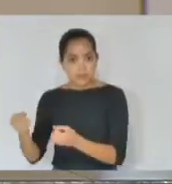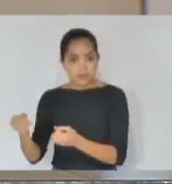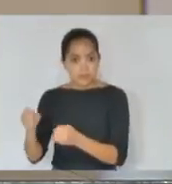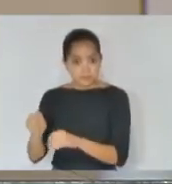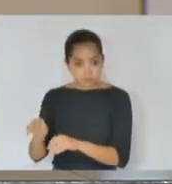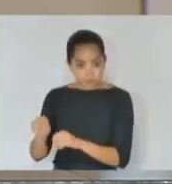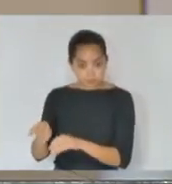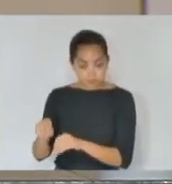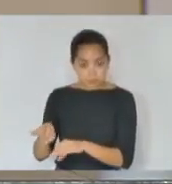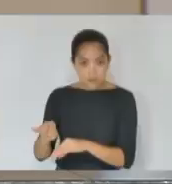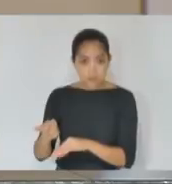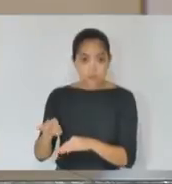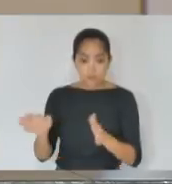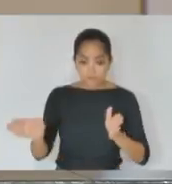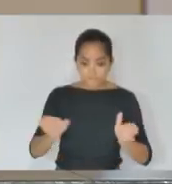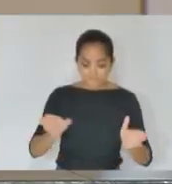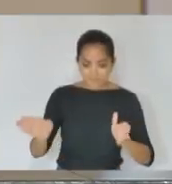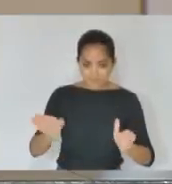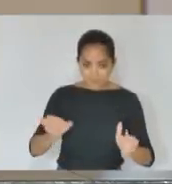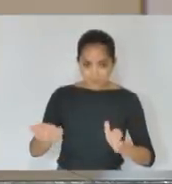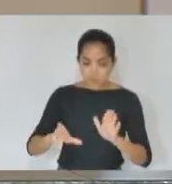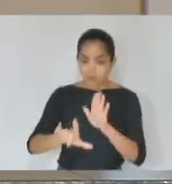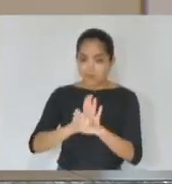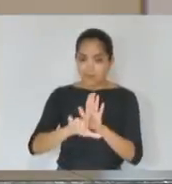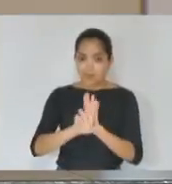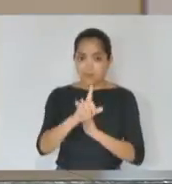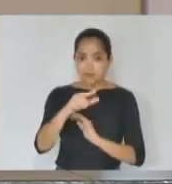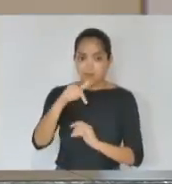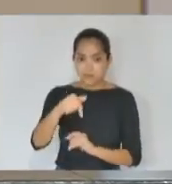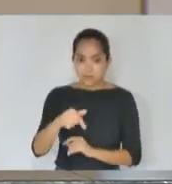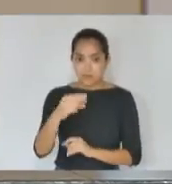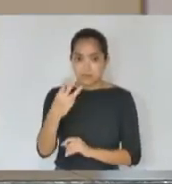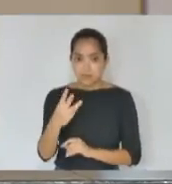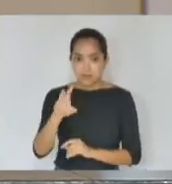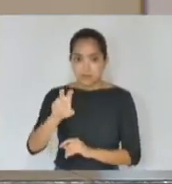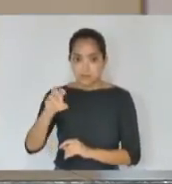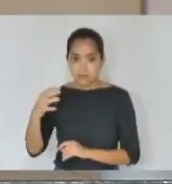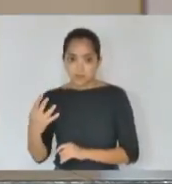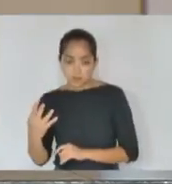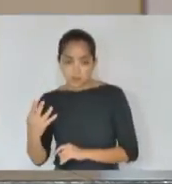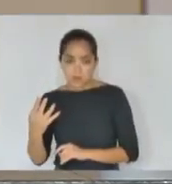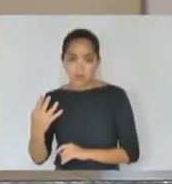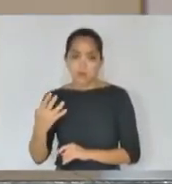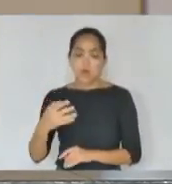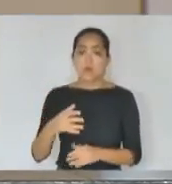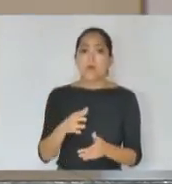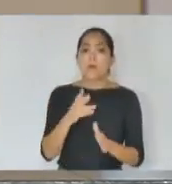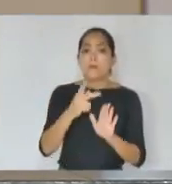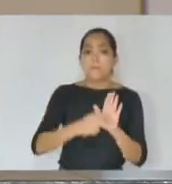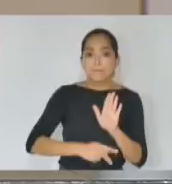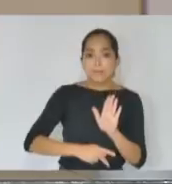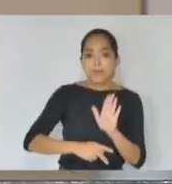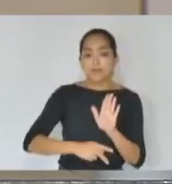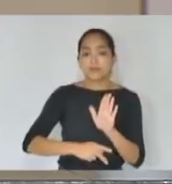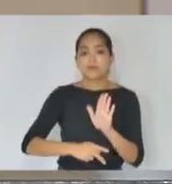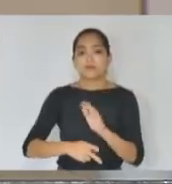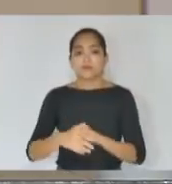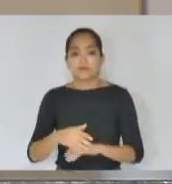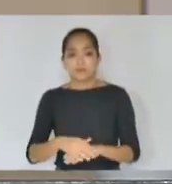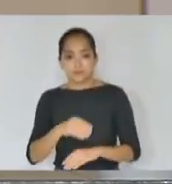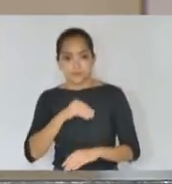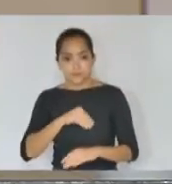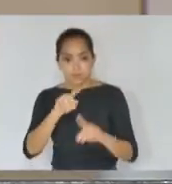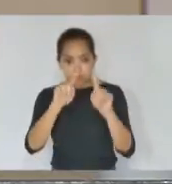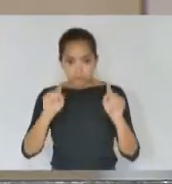do cumprimento do prazo previsto na Lei 17.354, que versa sobre o plano de cargos e vencimento dos servidores